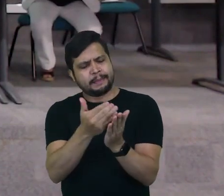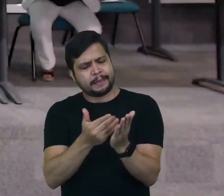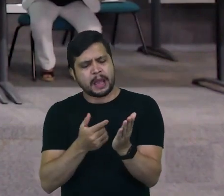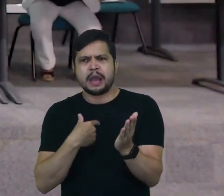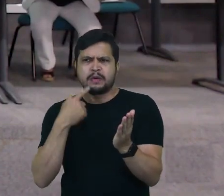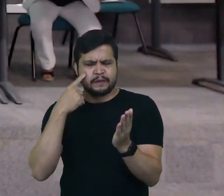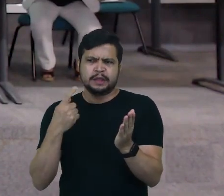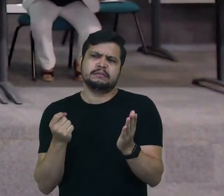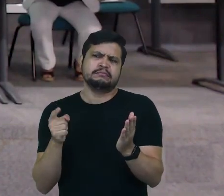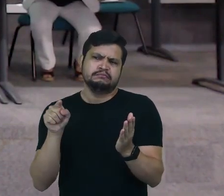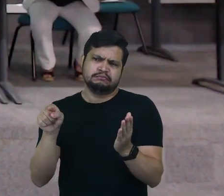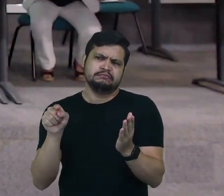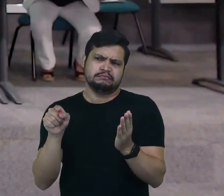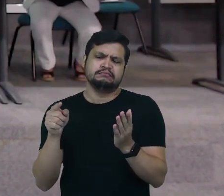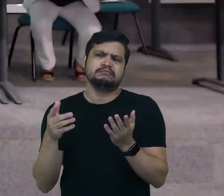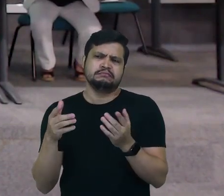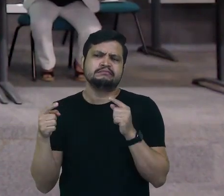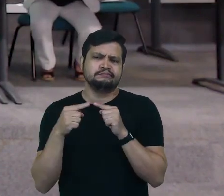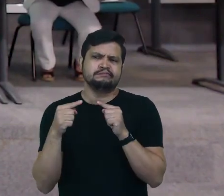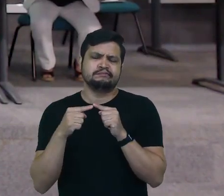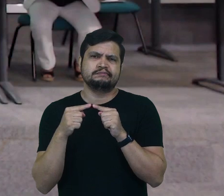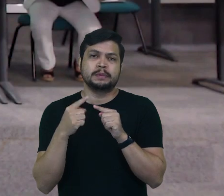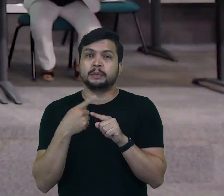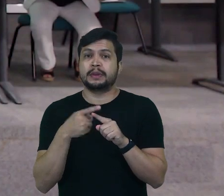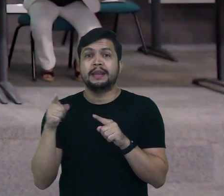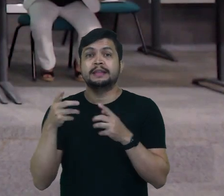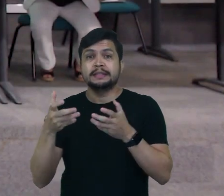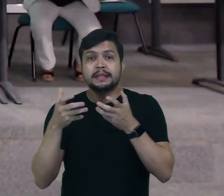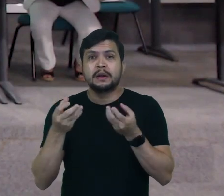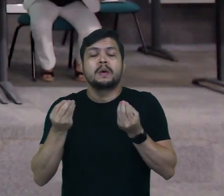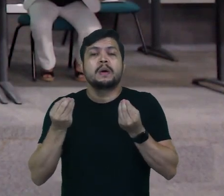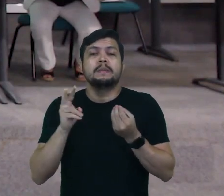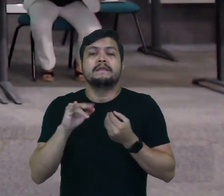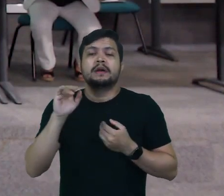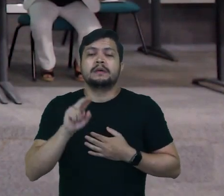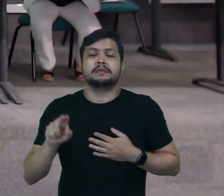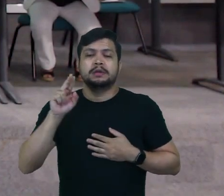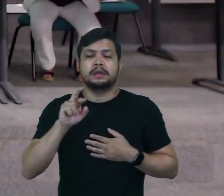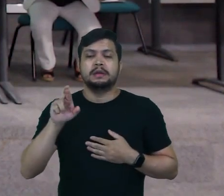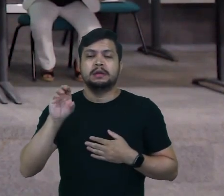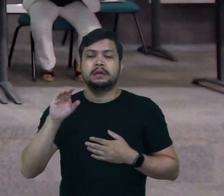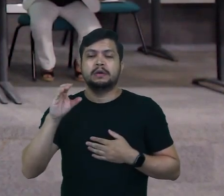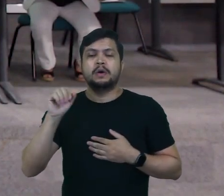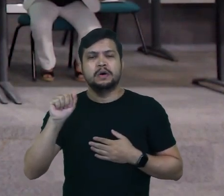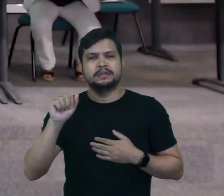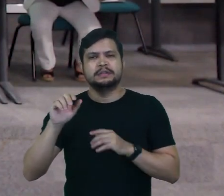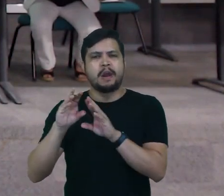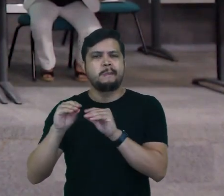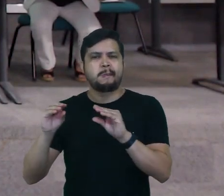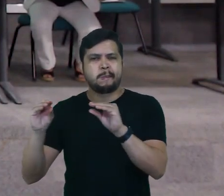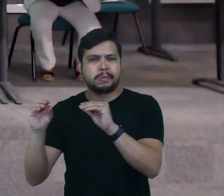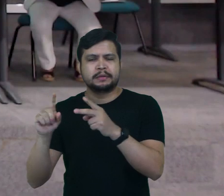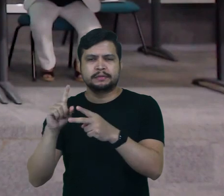sentido isso que vocês estão me pedindo. Que, em princípio, eles queriam que eu só planejasse como é que eles iam usar uma roça de algodão,